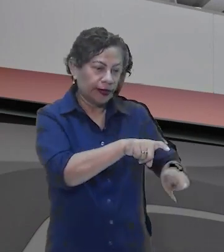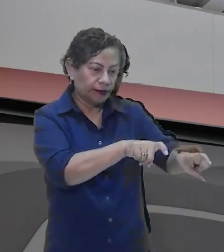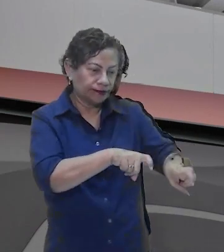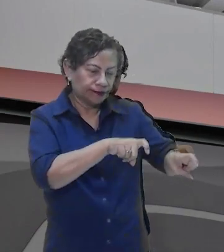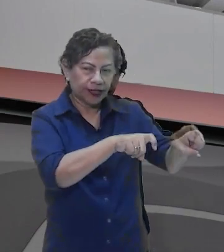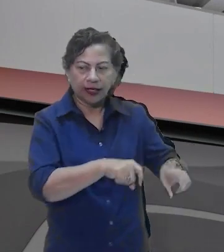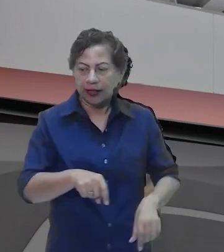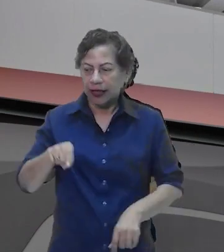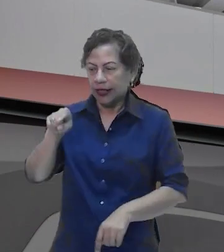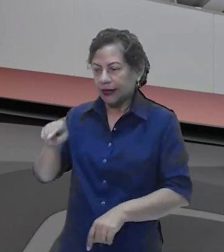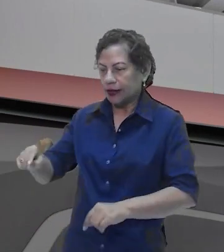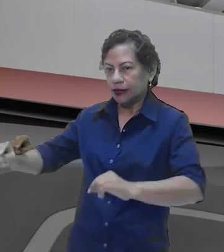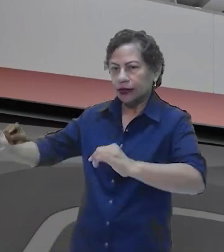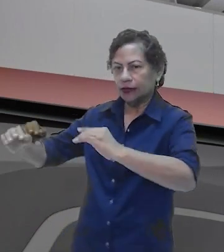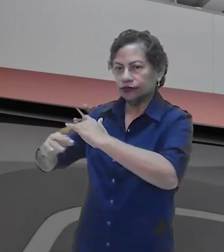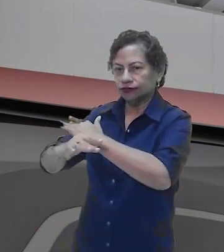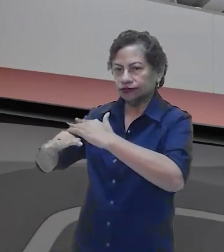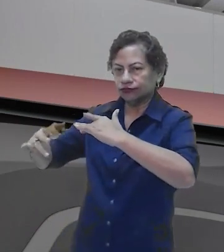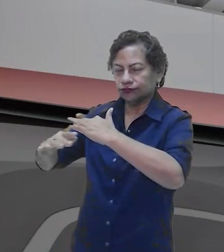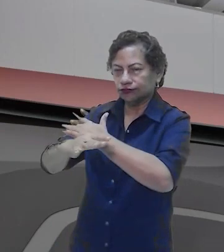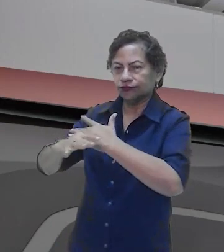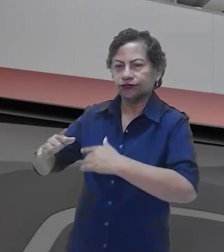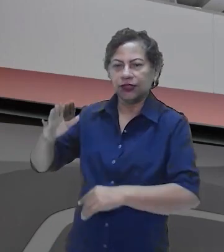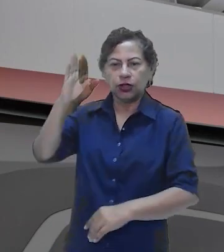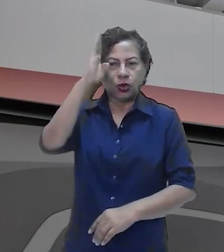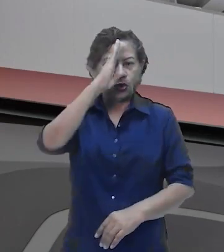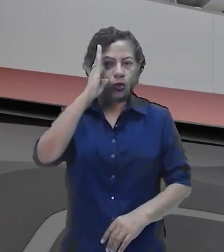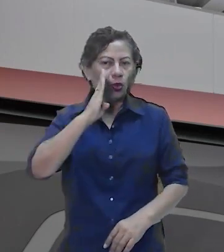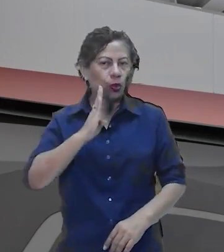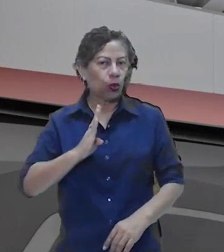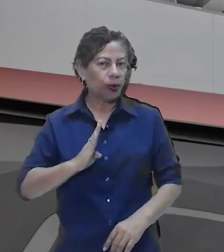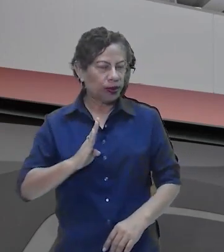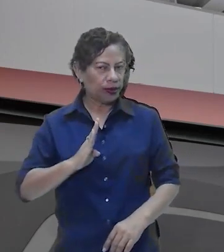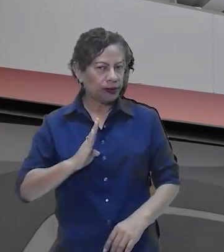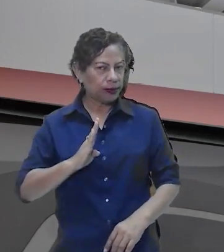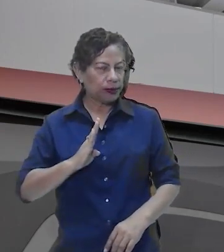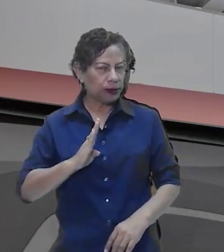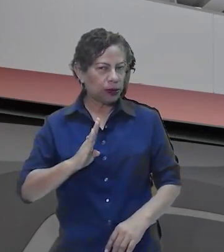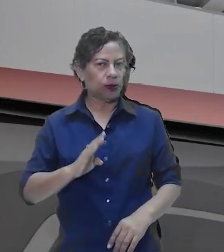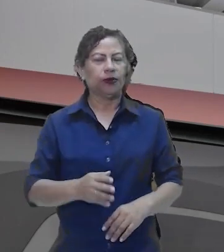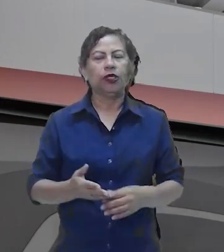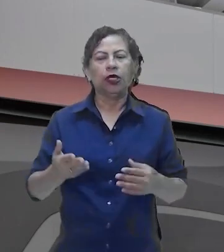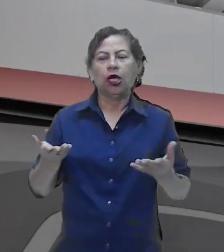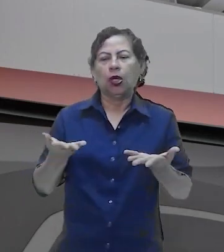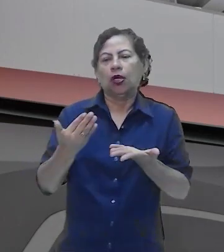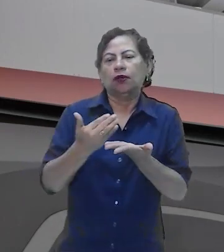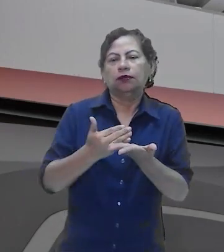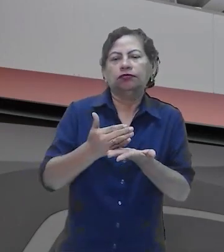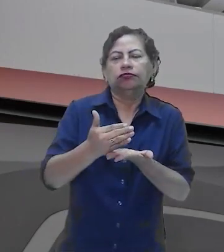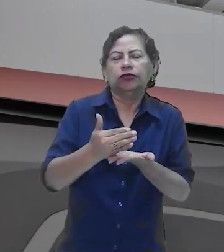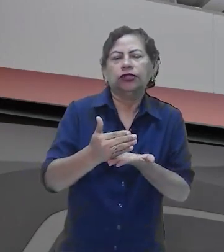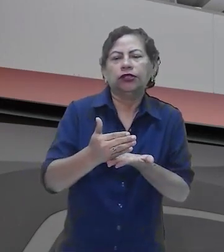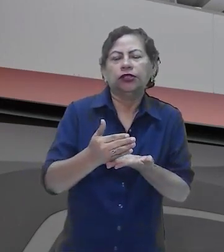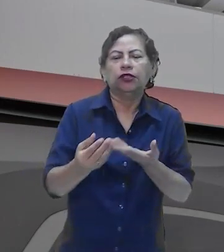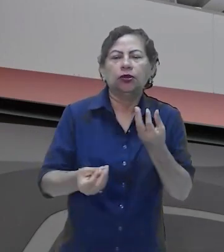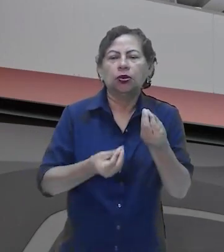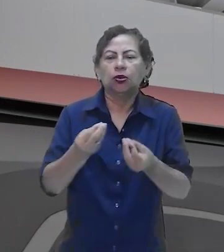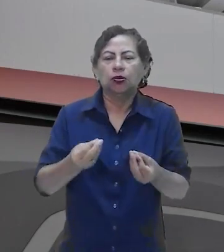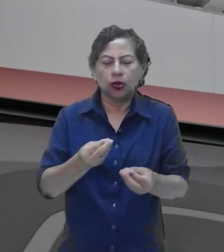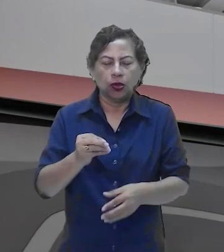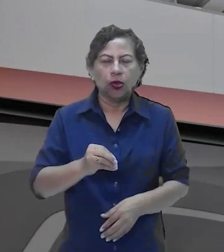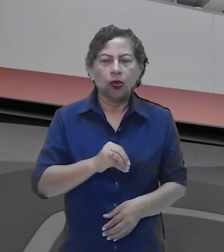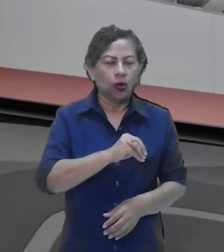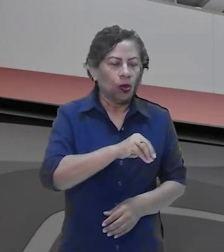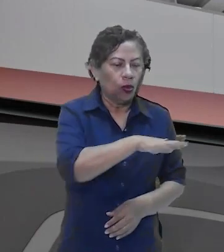tá certo? A gente vai se limitar a falar de Brasil. E eu começo falando para vocês, primeiramente, como o espaço rural